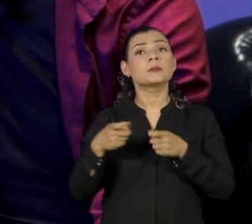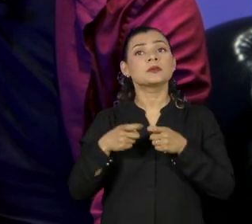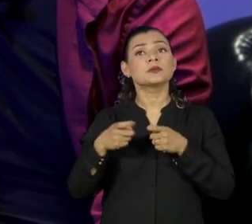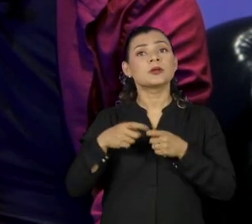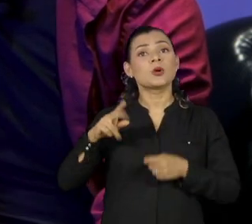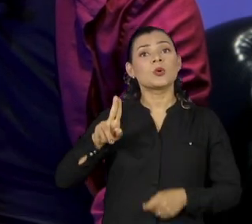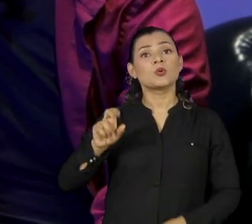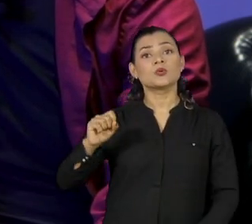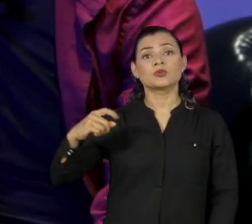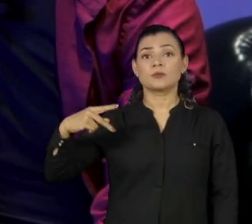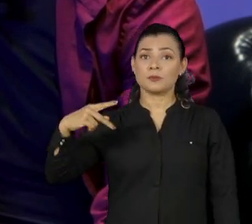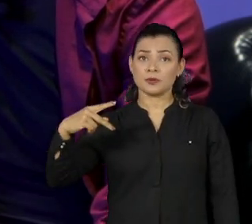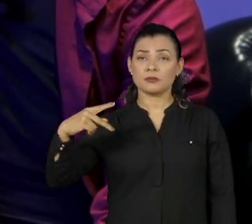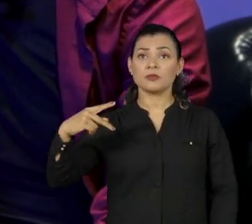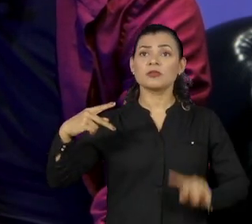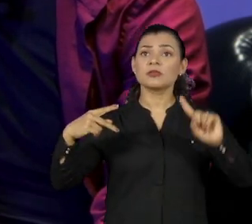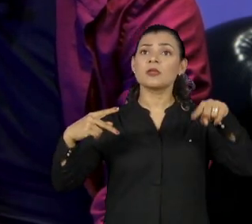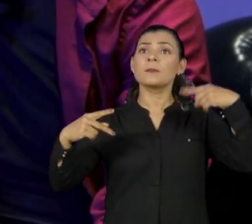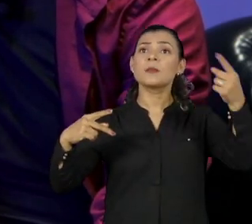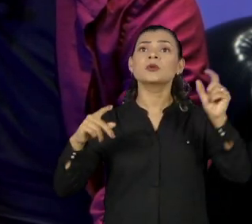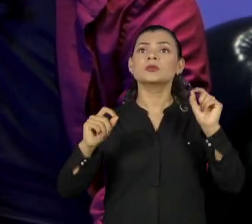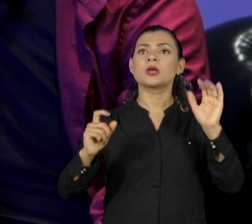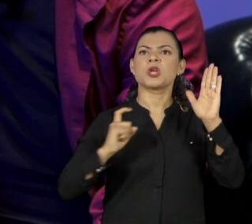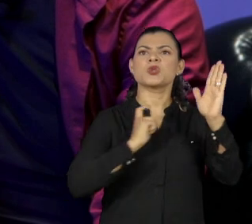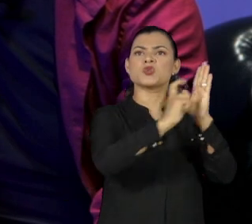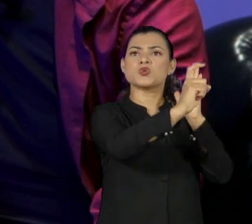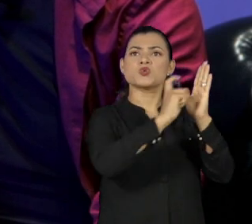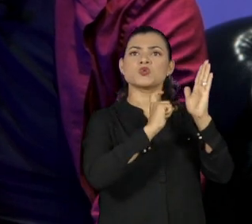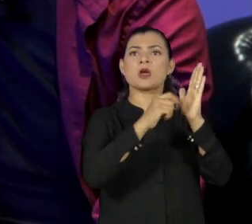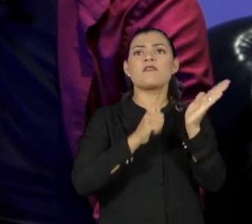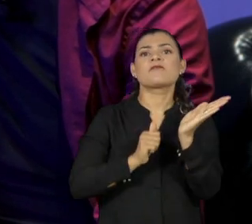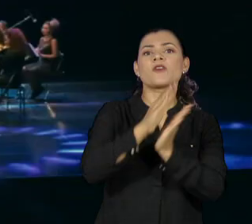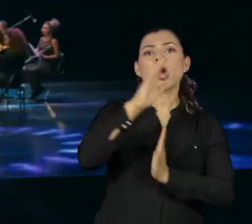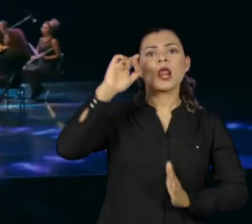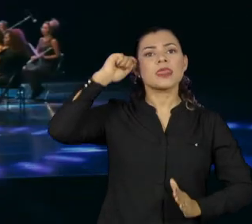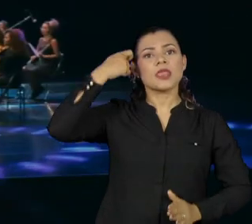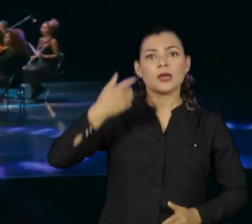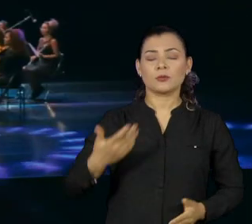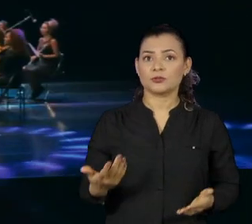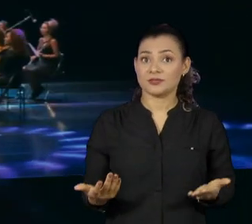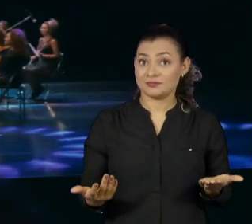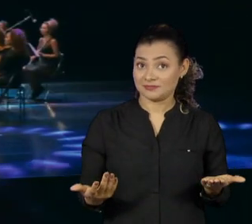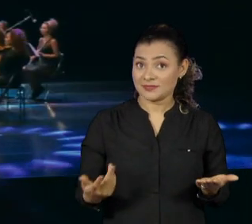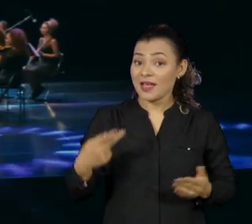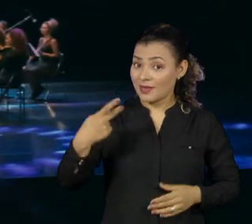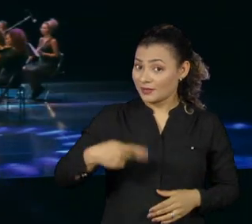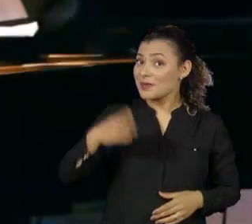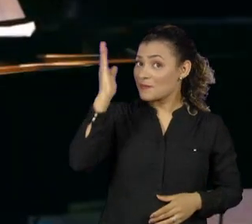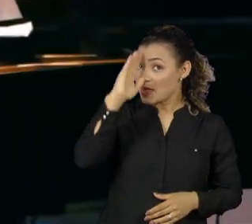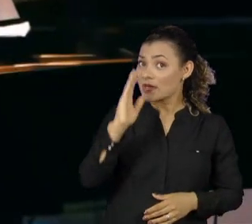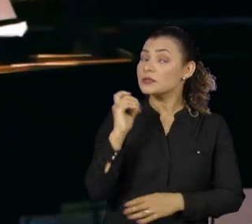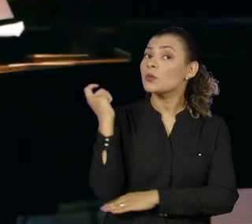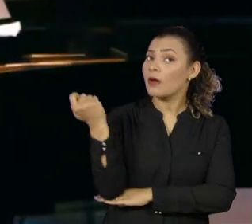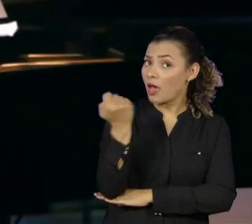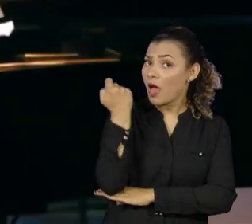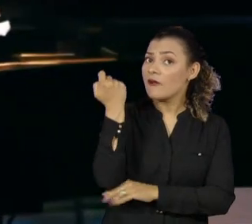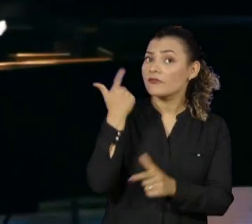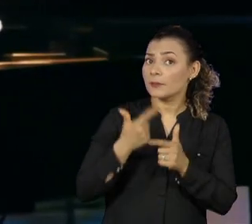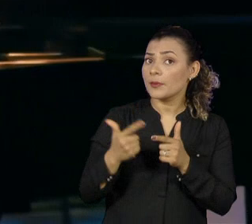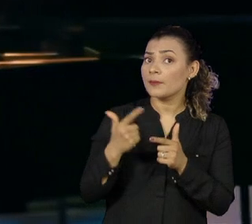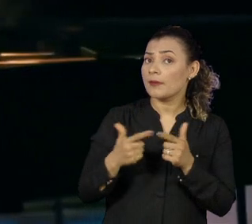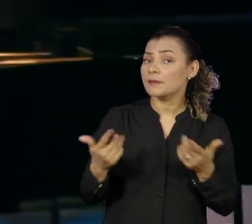USP. No outro dia foram lá e picharam assim: fora negros. Então o Brasil está com um problema grave, né?